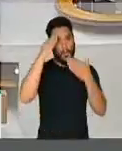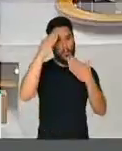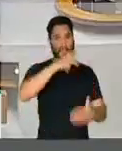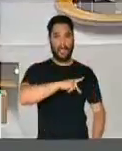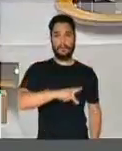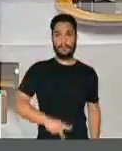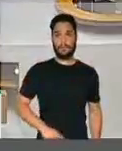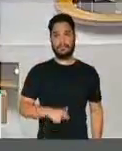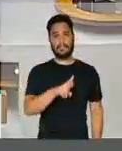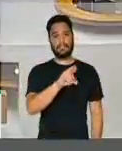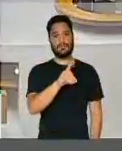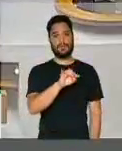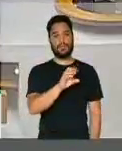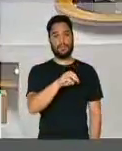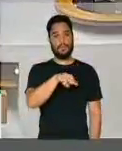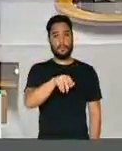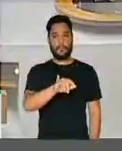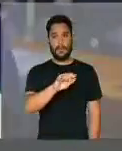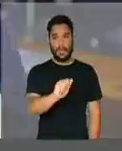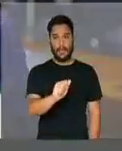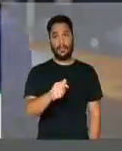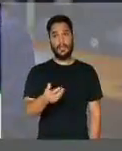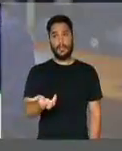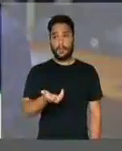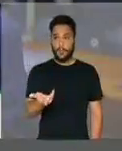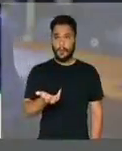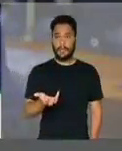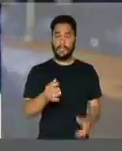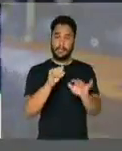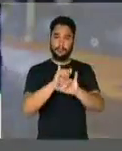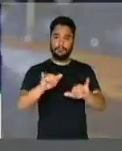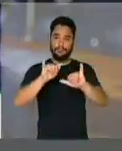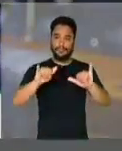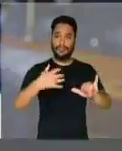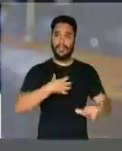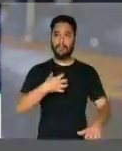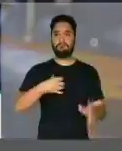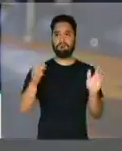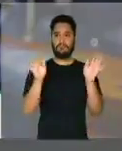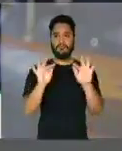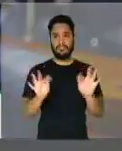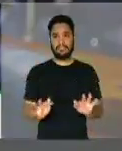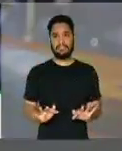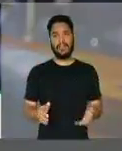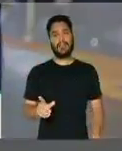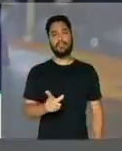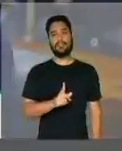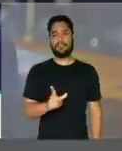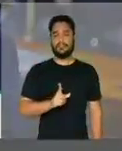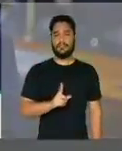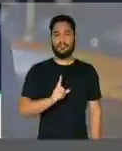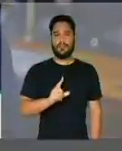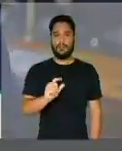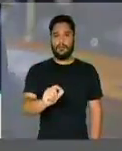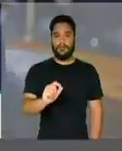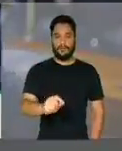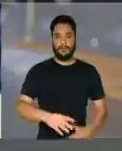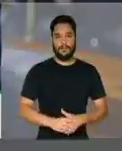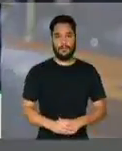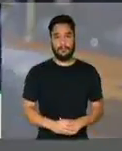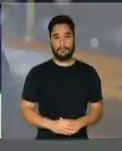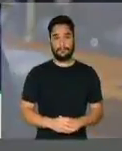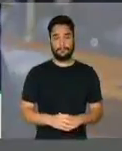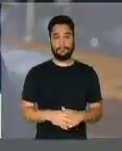Do presidente Rodrigo Maia, eu queria registrar a alegria de termos